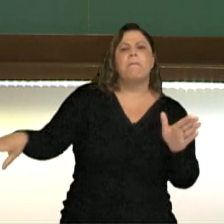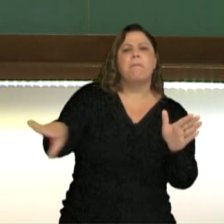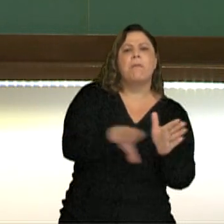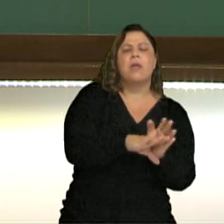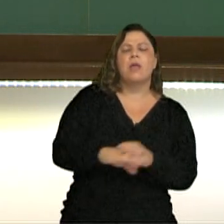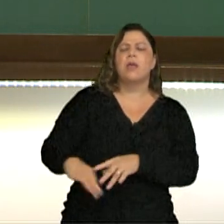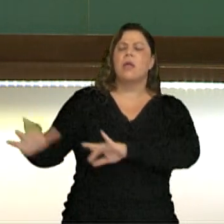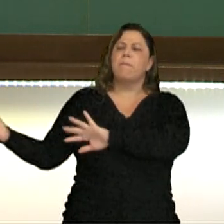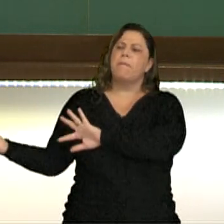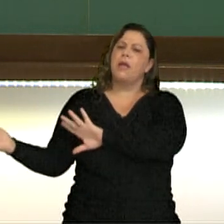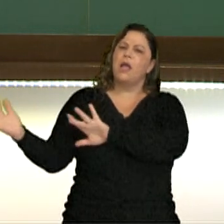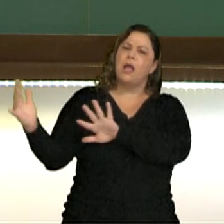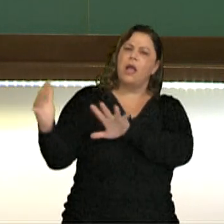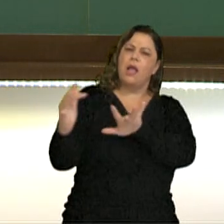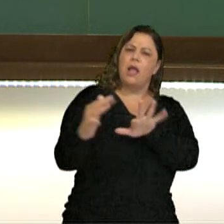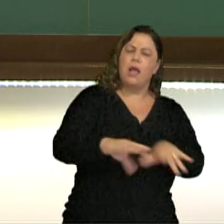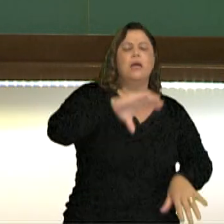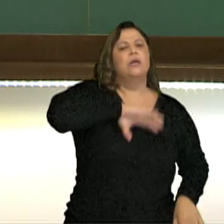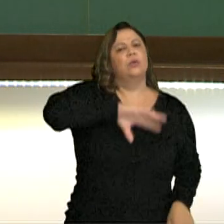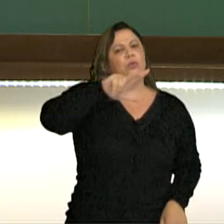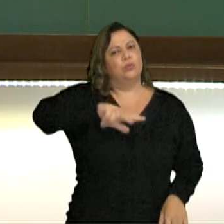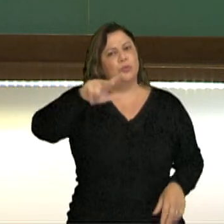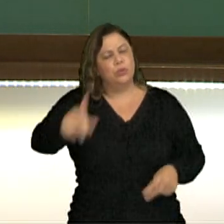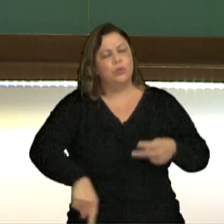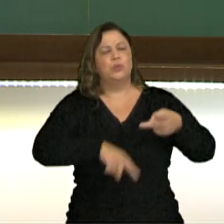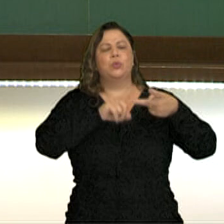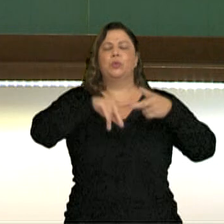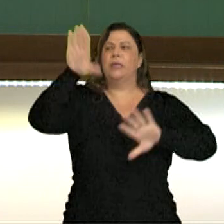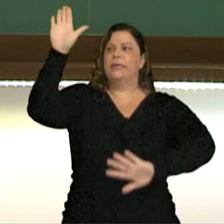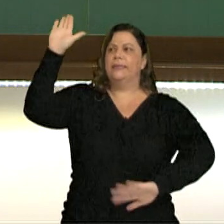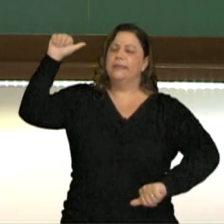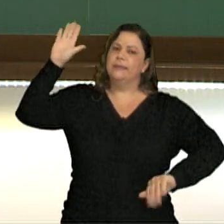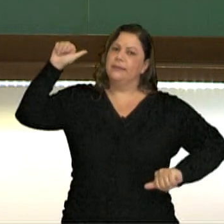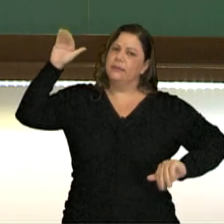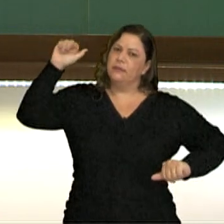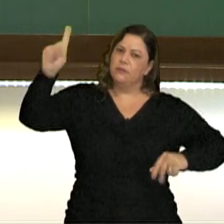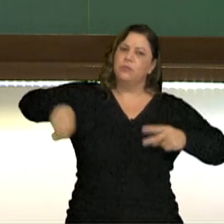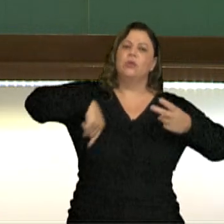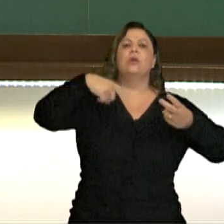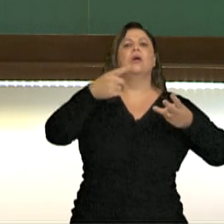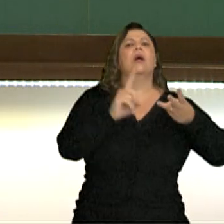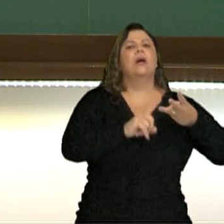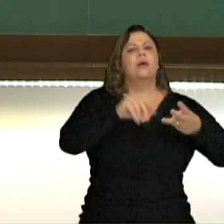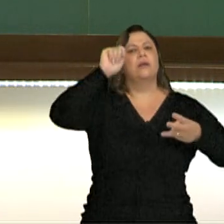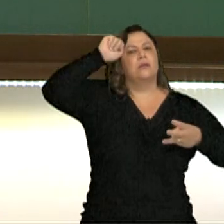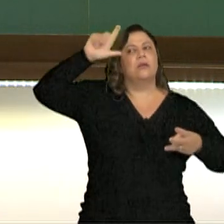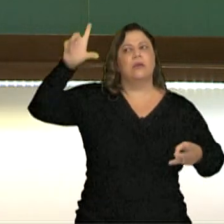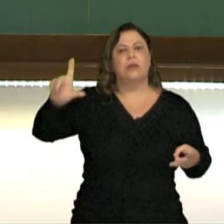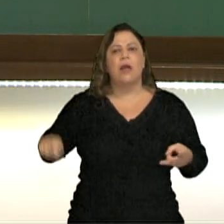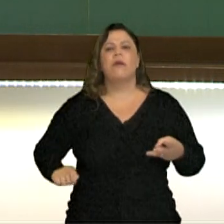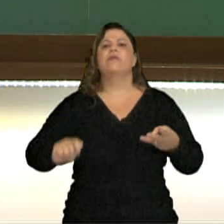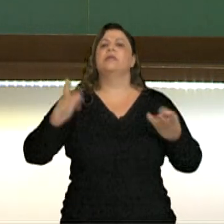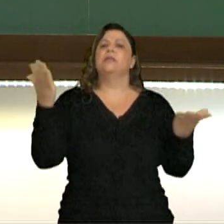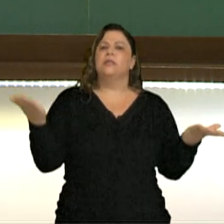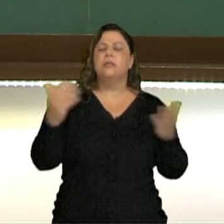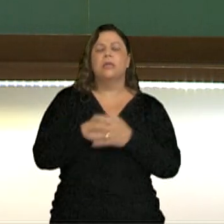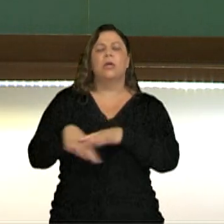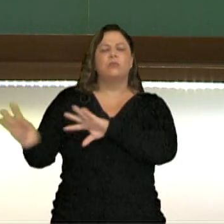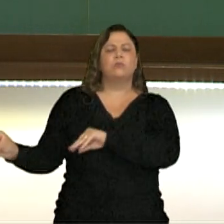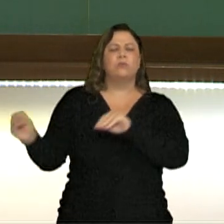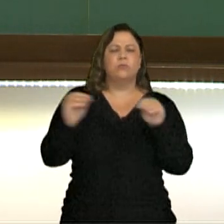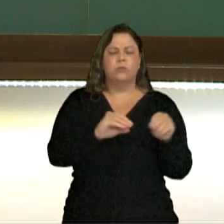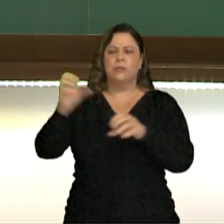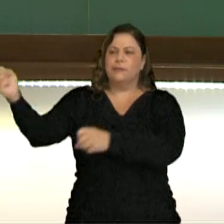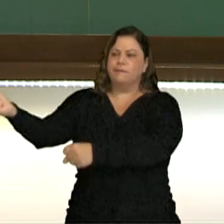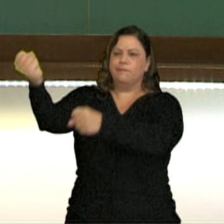Brasil. Vieram os portugueses, vieram os espanhóis, depois vieram os africanos numa migração